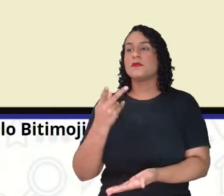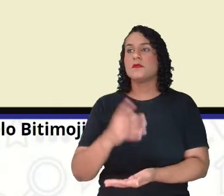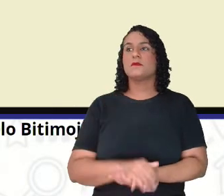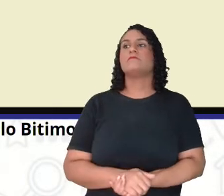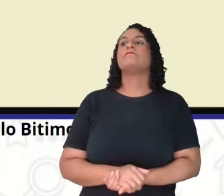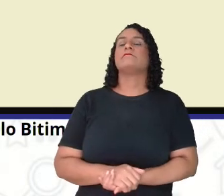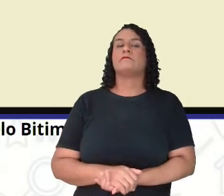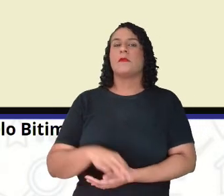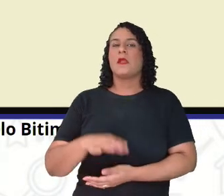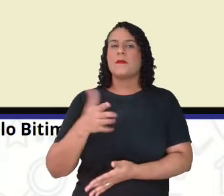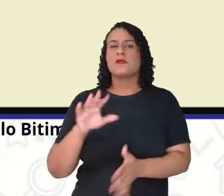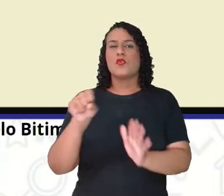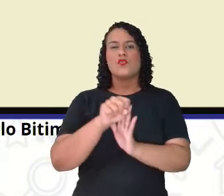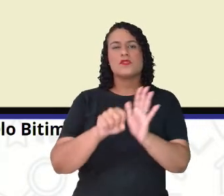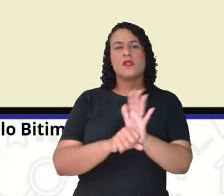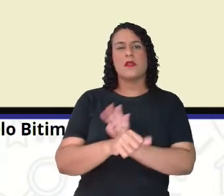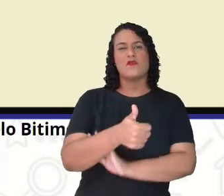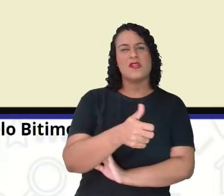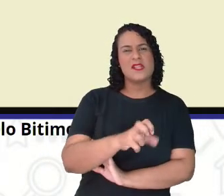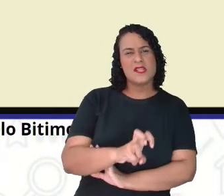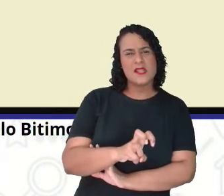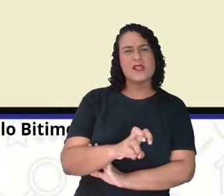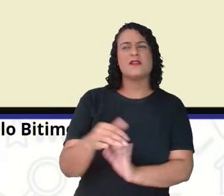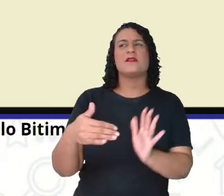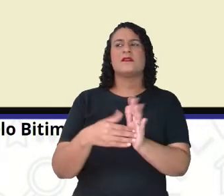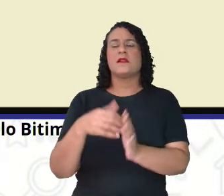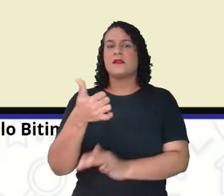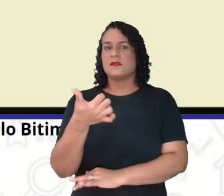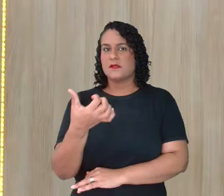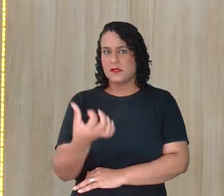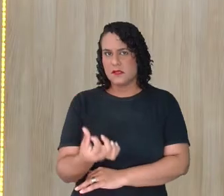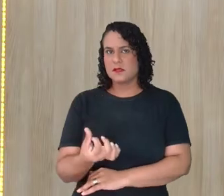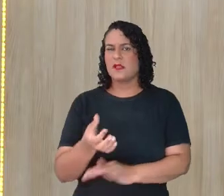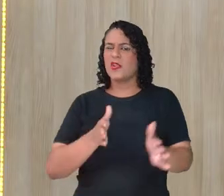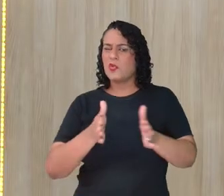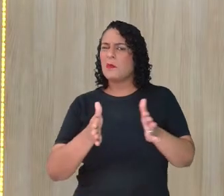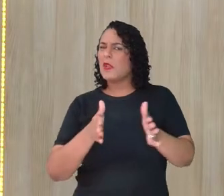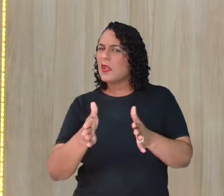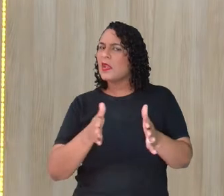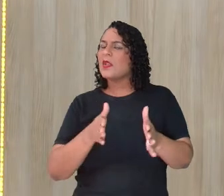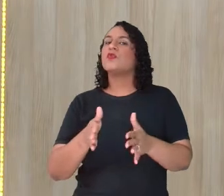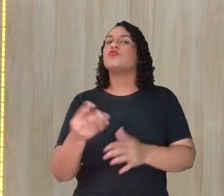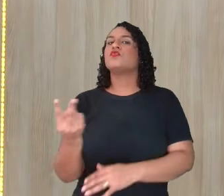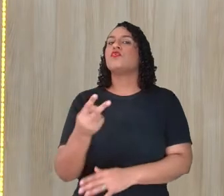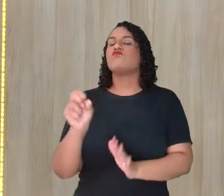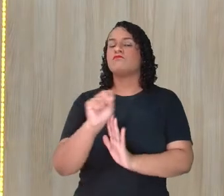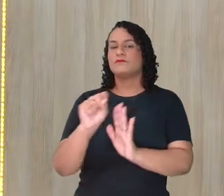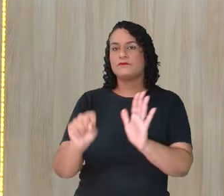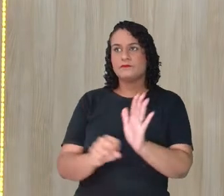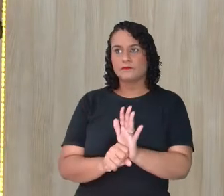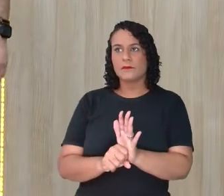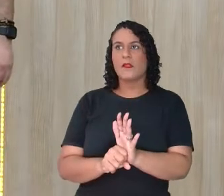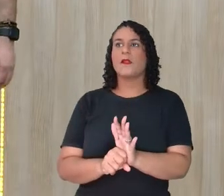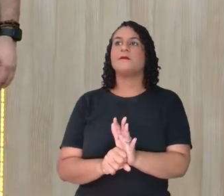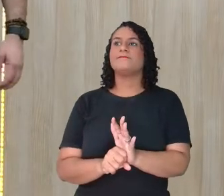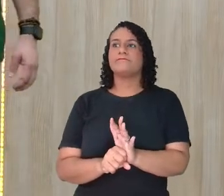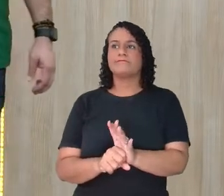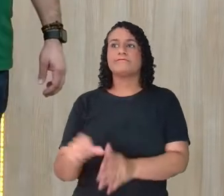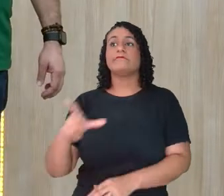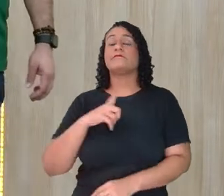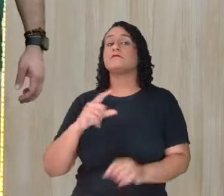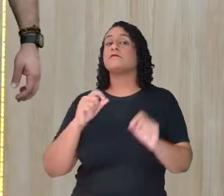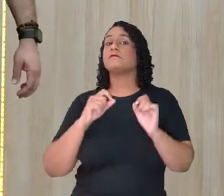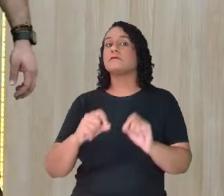XV e XVI, aproximadamente aí entre esses 2 séculos, né? E a gente